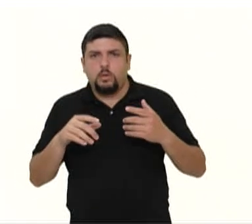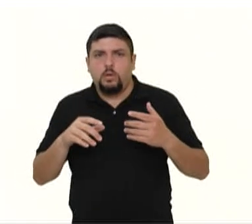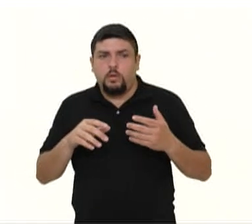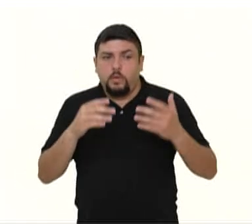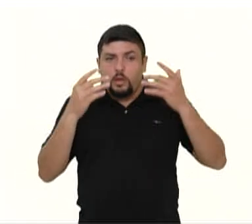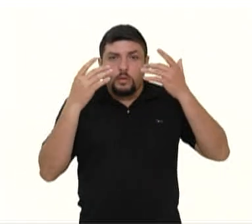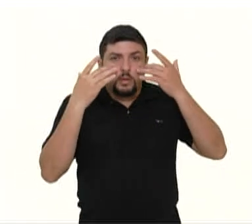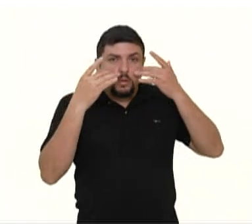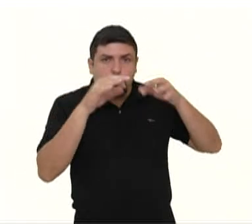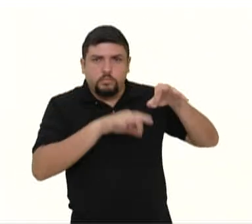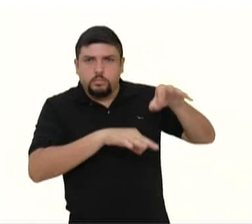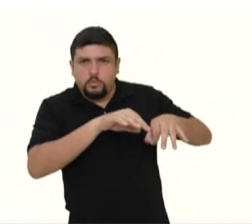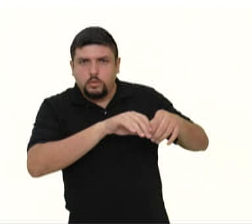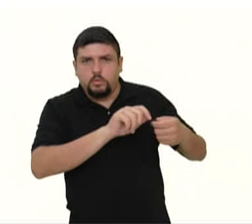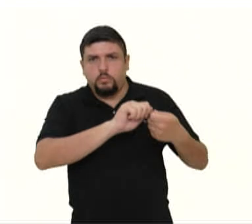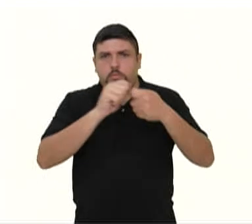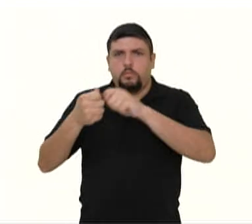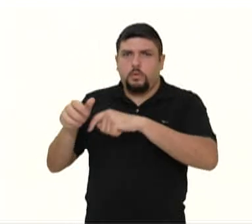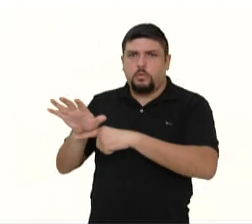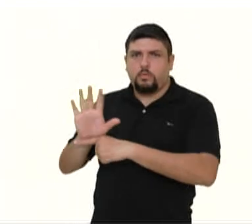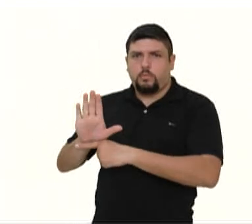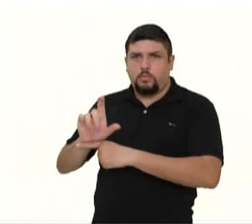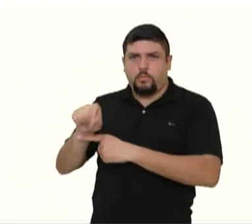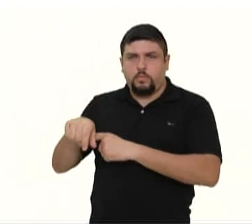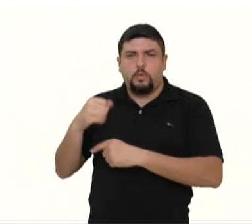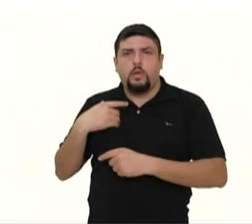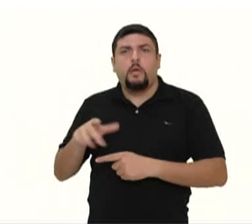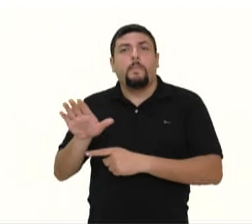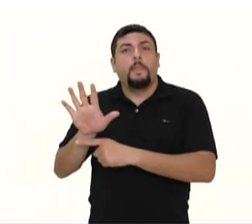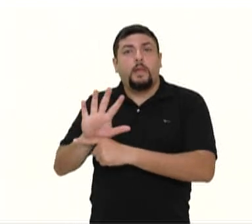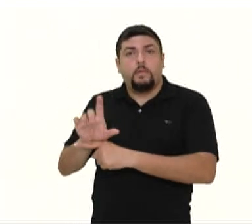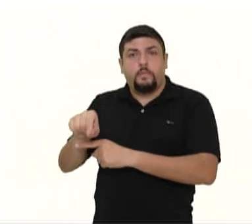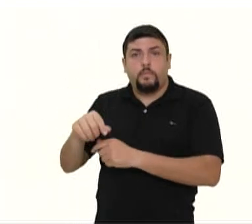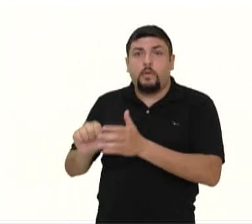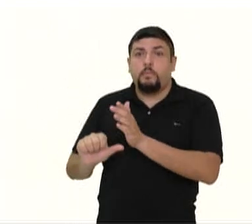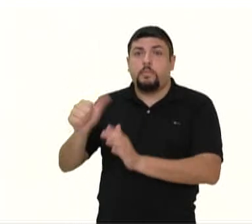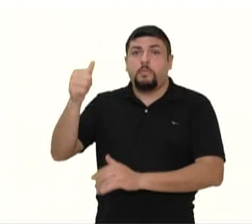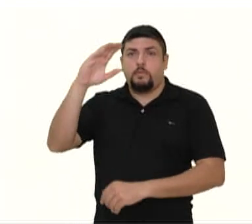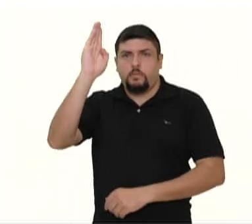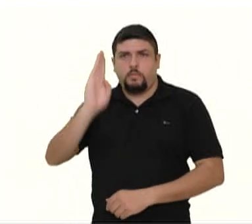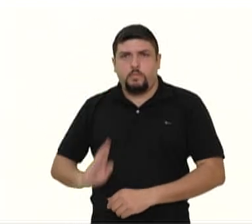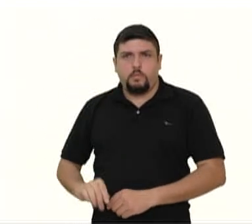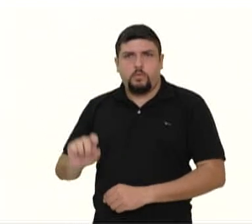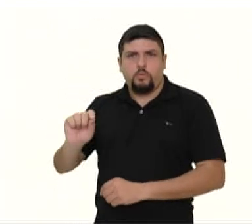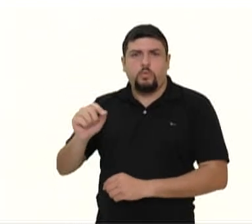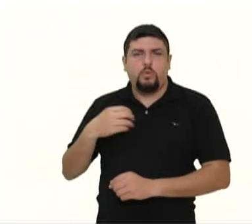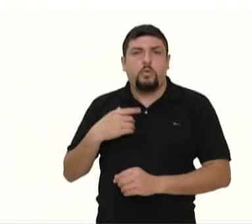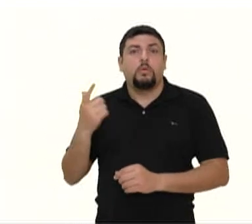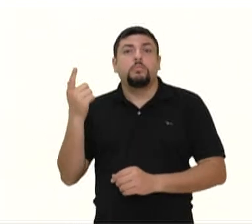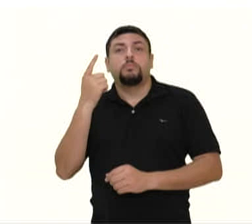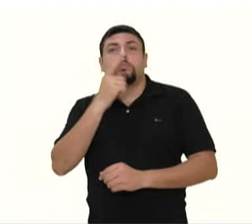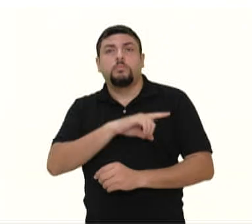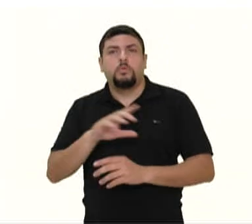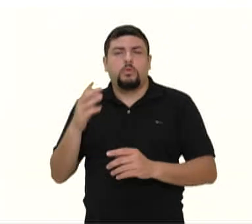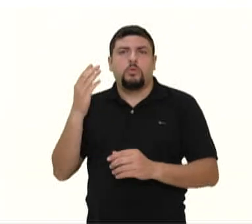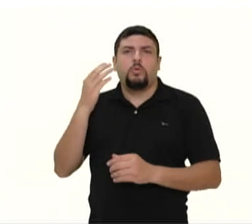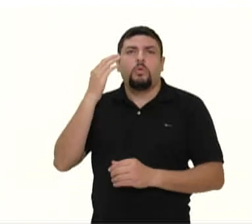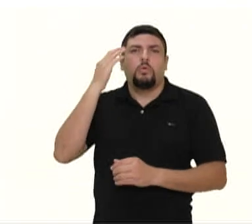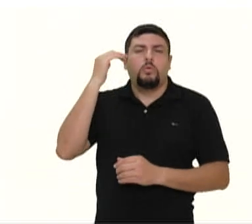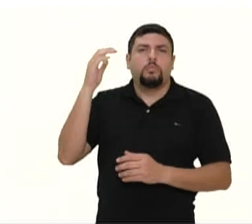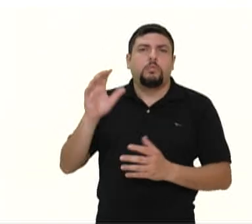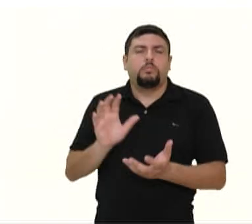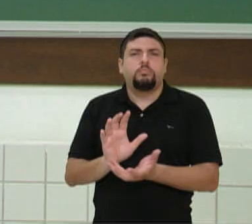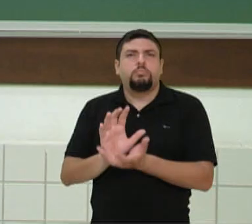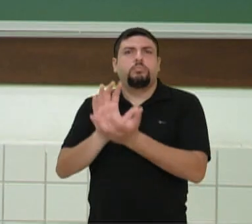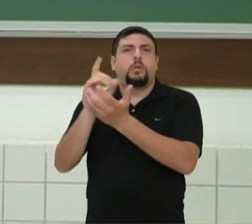era de 1960. O Pagador de Promessas foi o primeiro filme brasileiro a ter um grande prêmio internacional, a Palma de Ouro lá